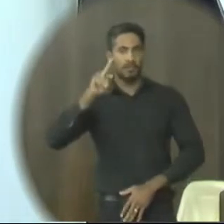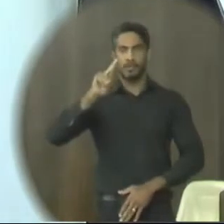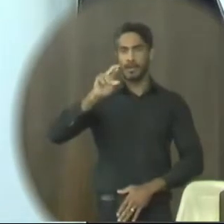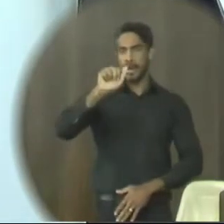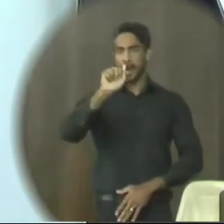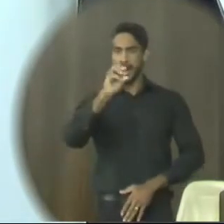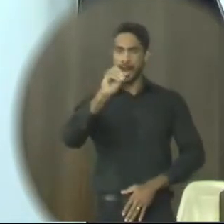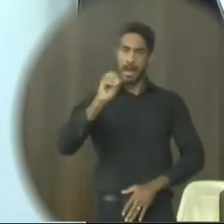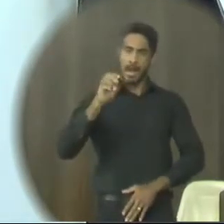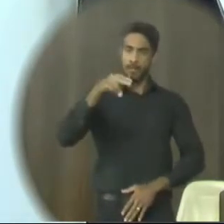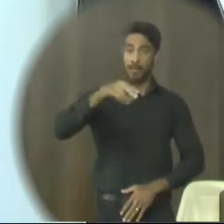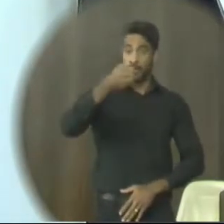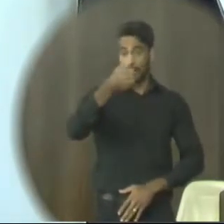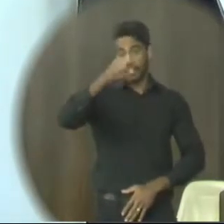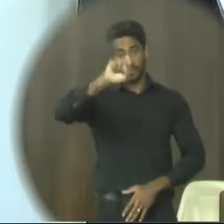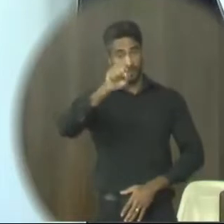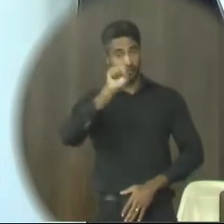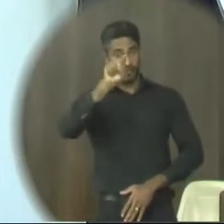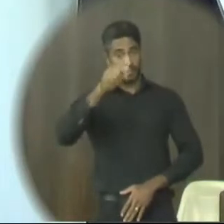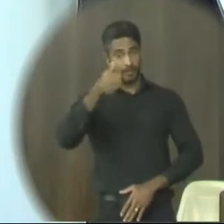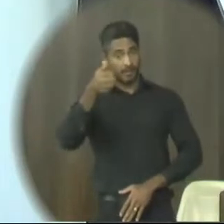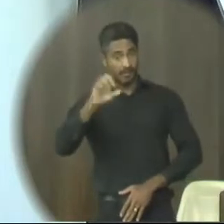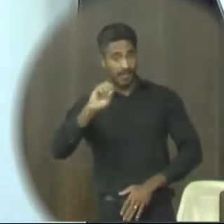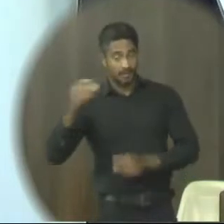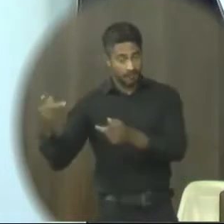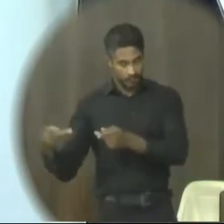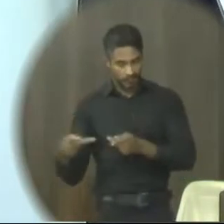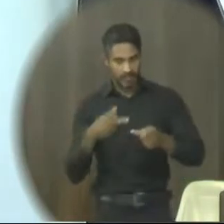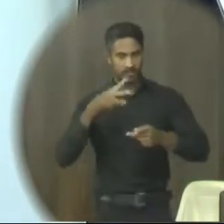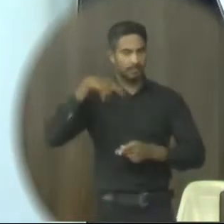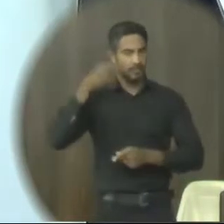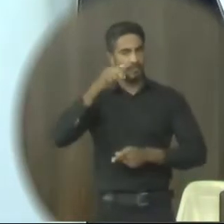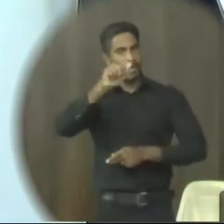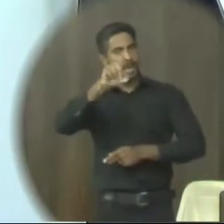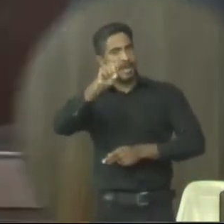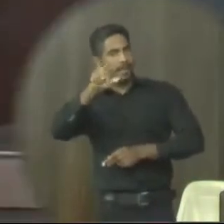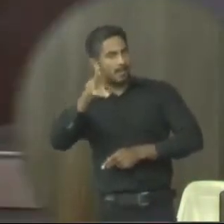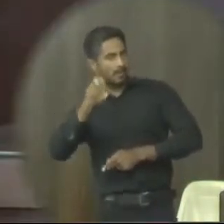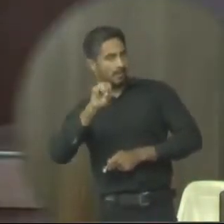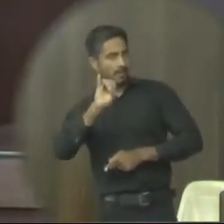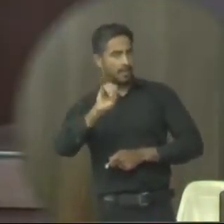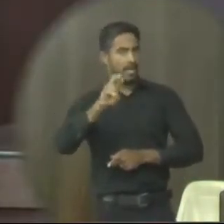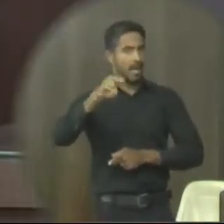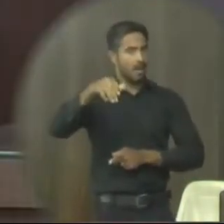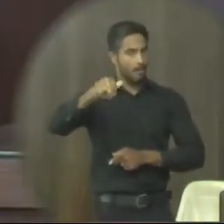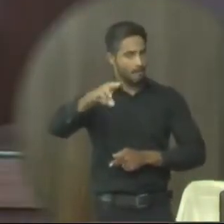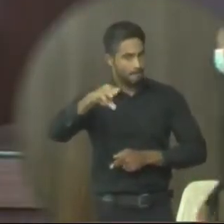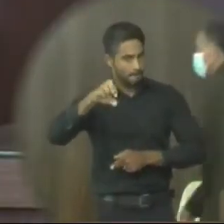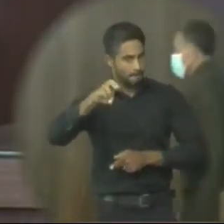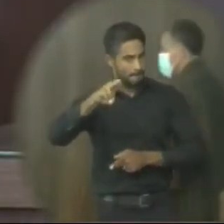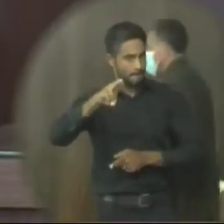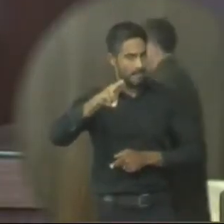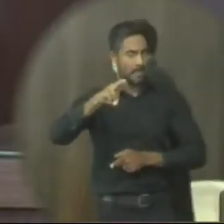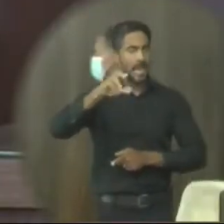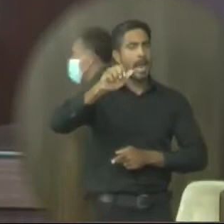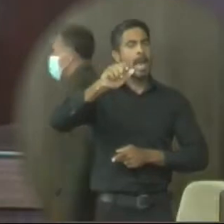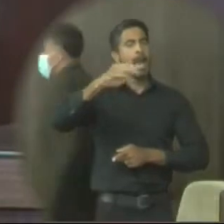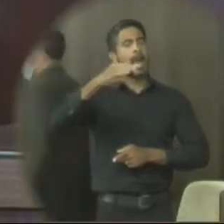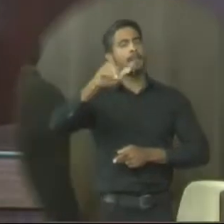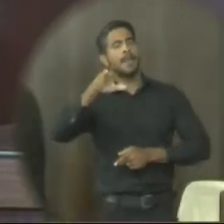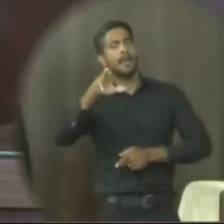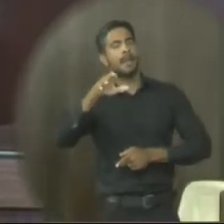Alessandro Araújo, às 18h10, compareceram os vereadores Aldarim Santos Cordeiro, Almir Dias Santos, Carmelina